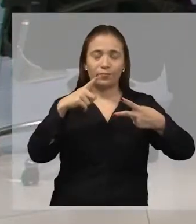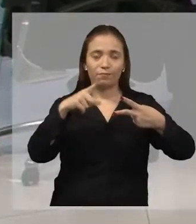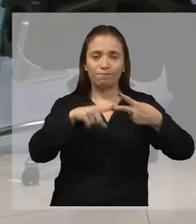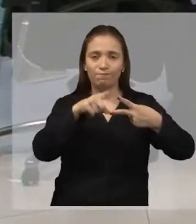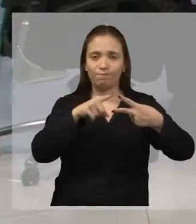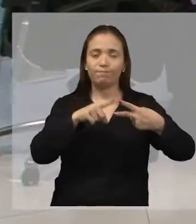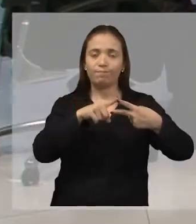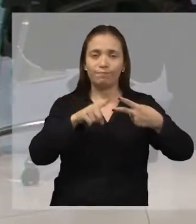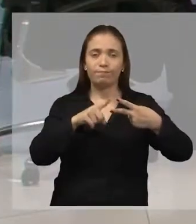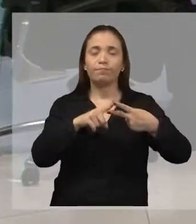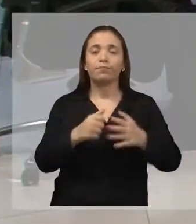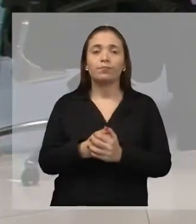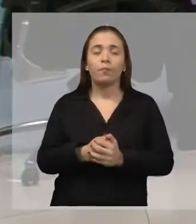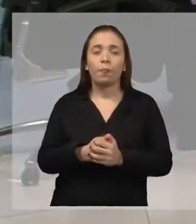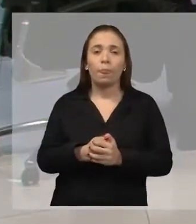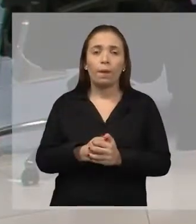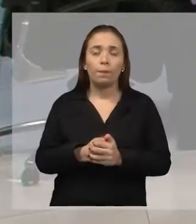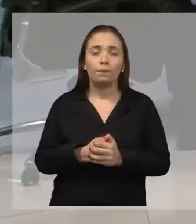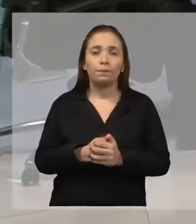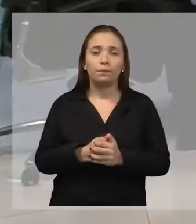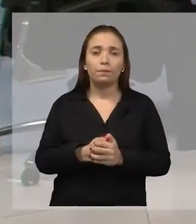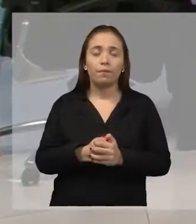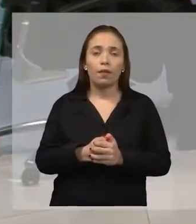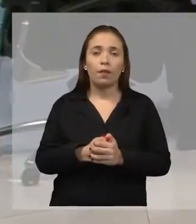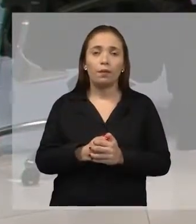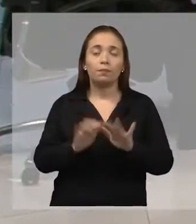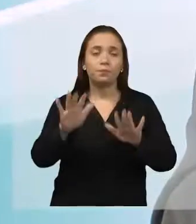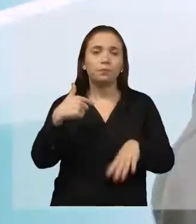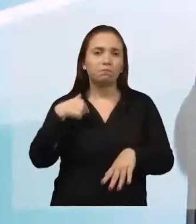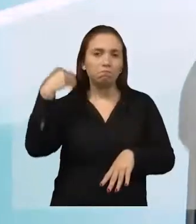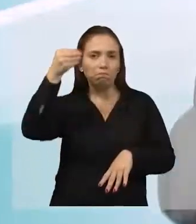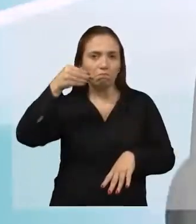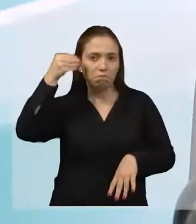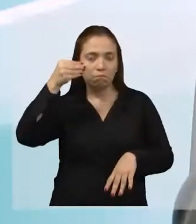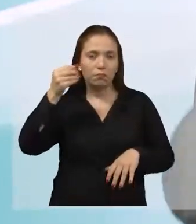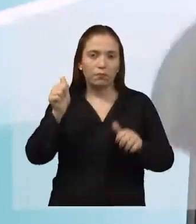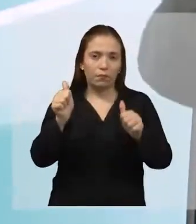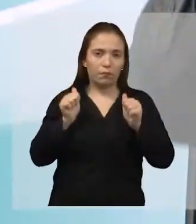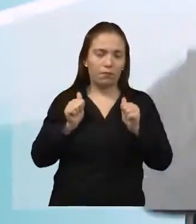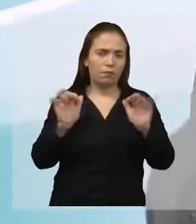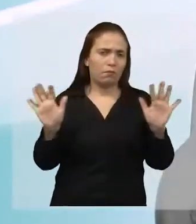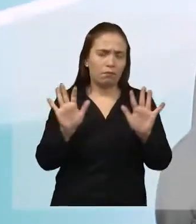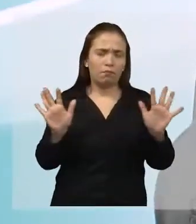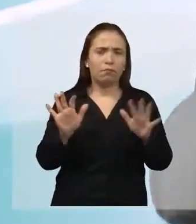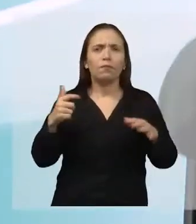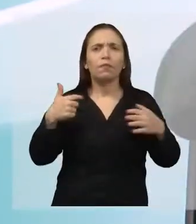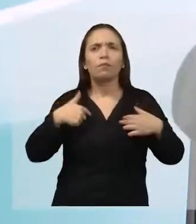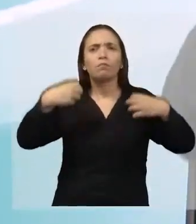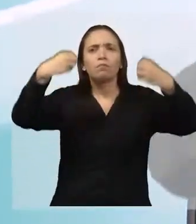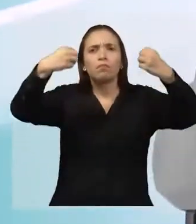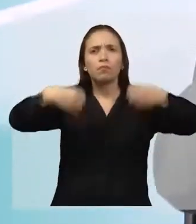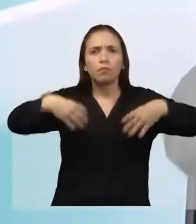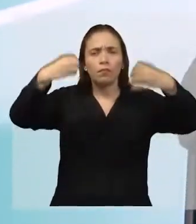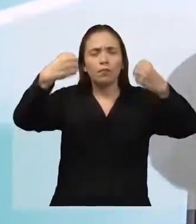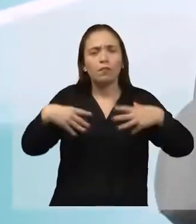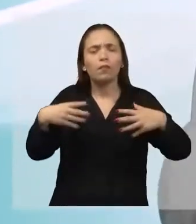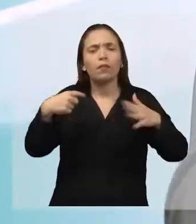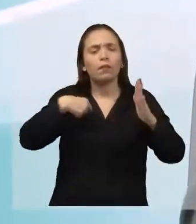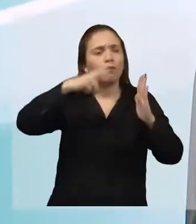bancada ruralista, a bancada evangélica, a bancada chamada da bala. Todos compõem esse um grupo que hoje pouco se fala,